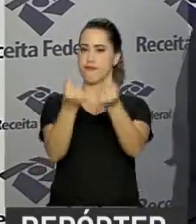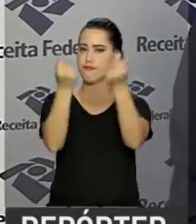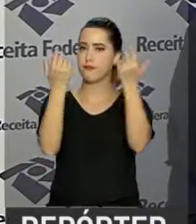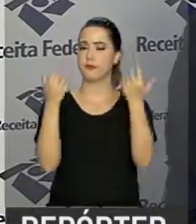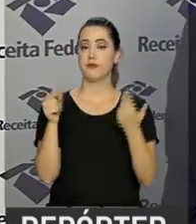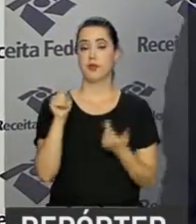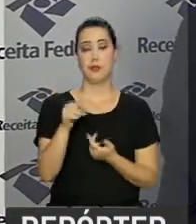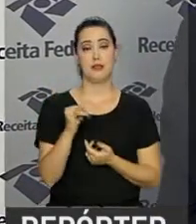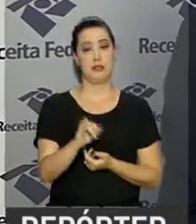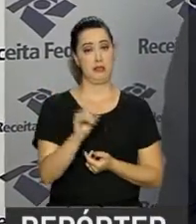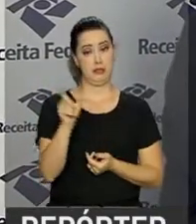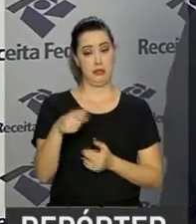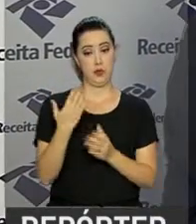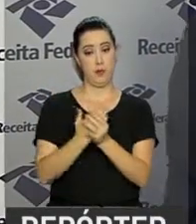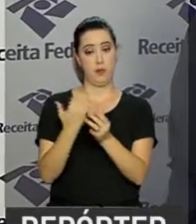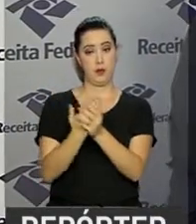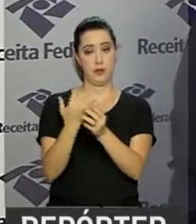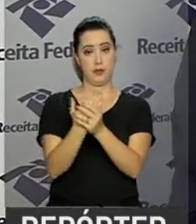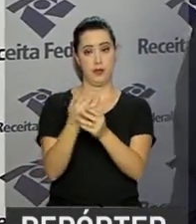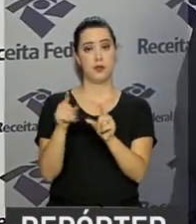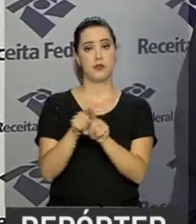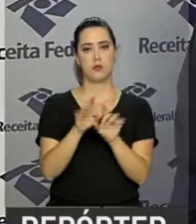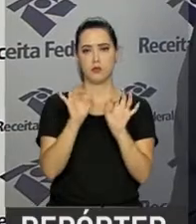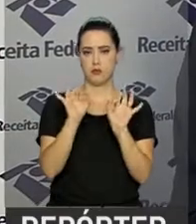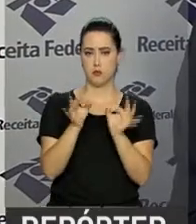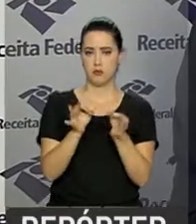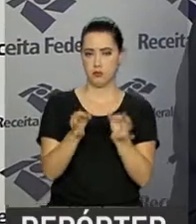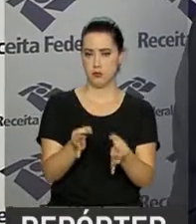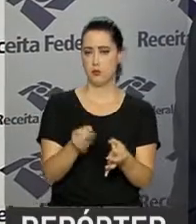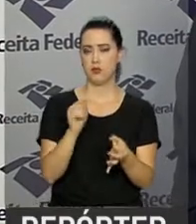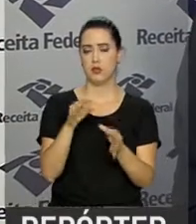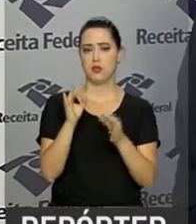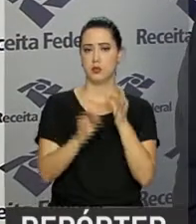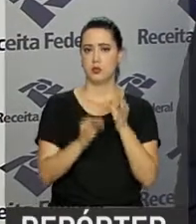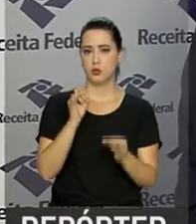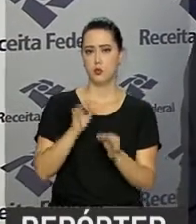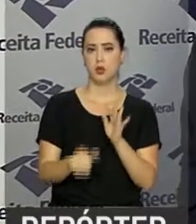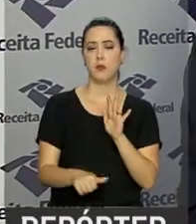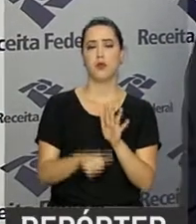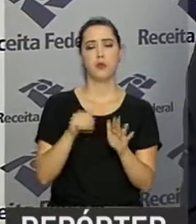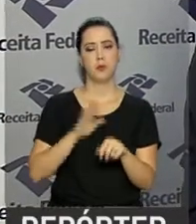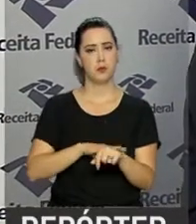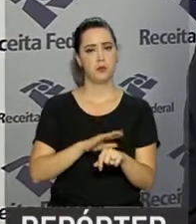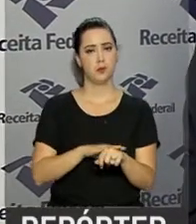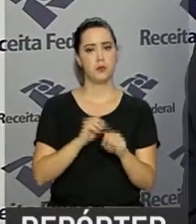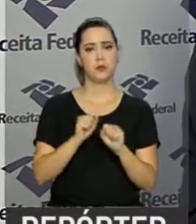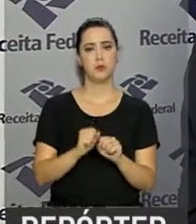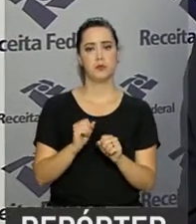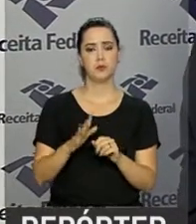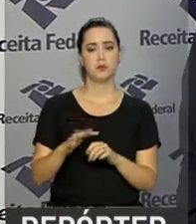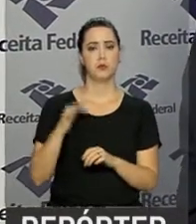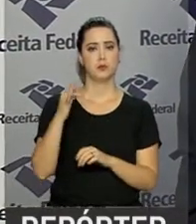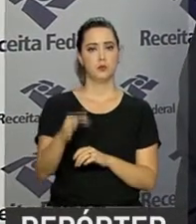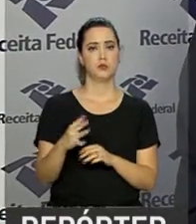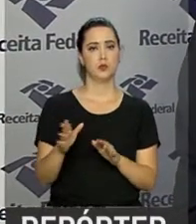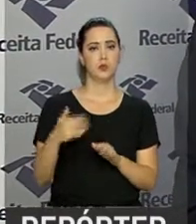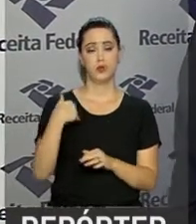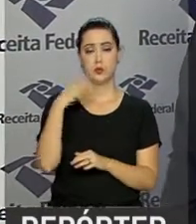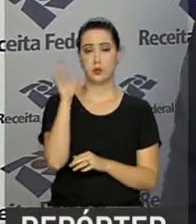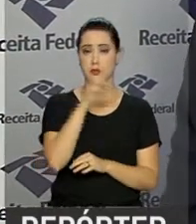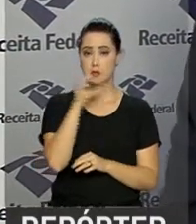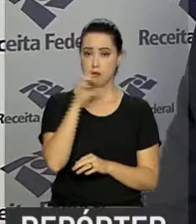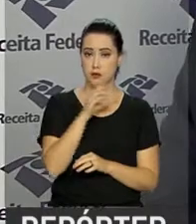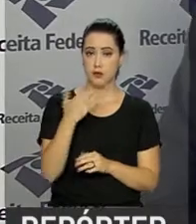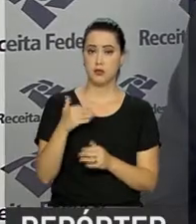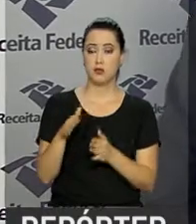caso obviamente esse processo e se lançamentos sejam procedentes no julgamento em primeira instância eles vão ser maestro mais rápido